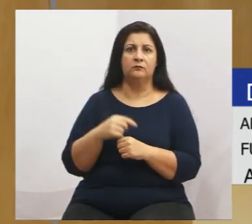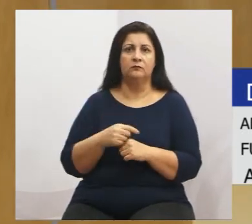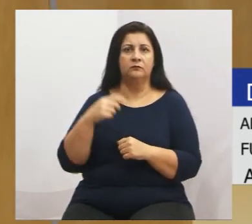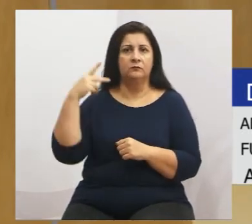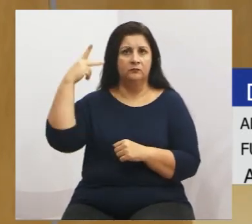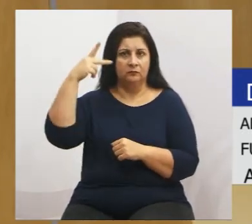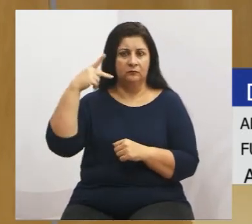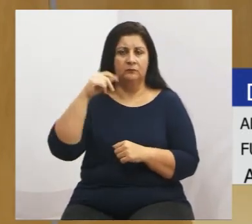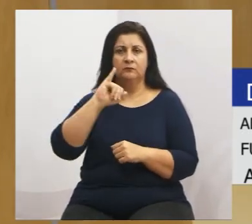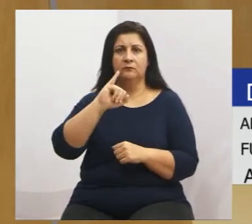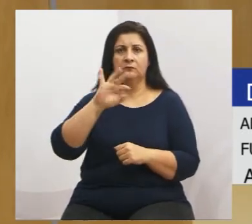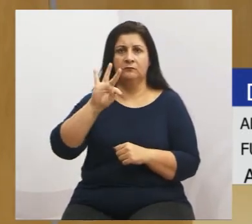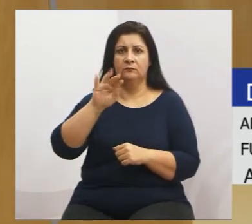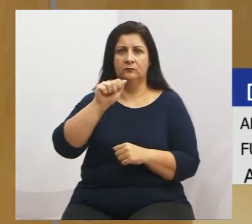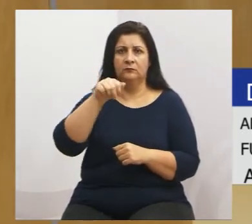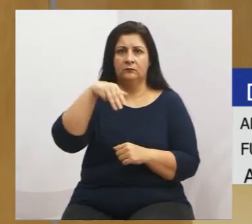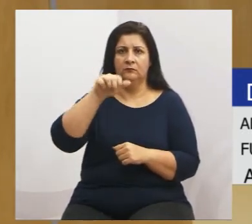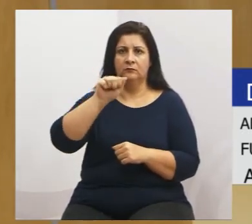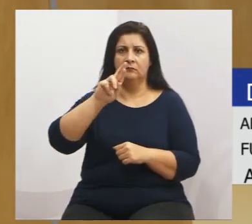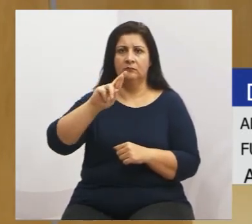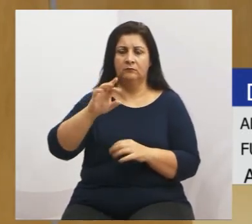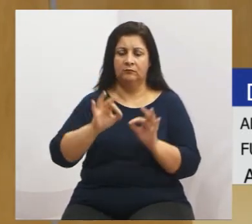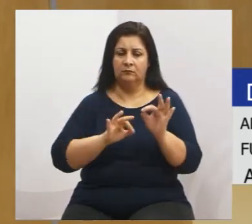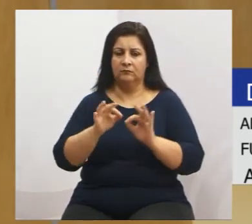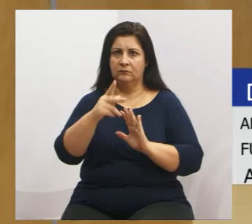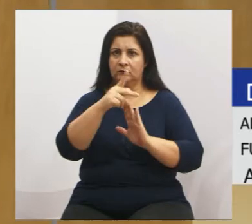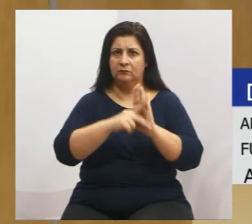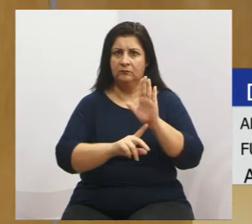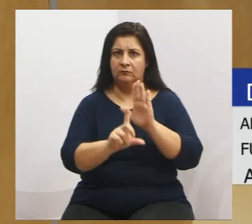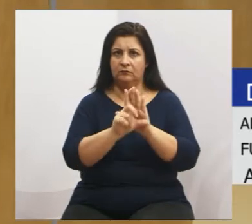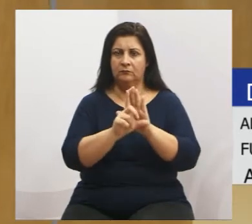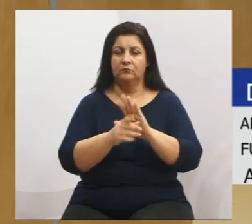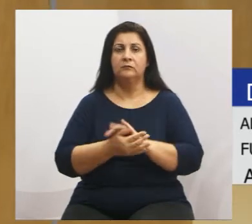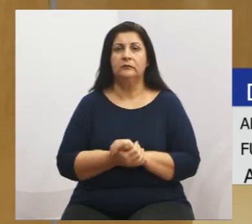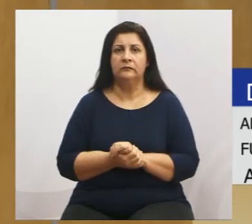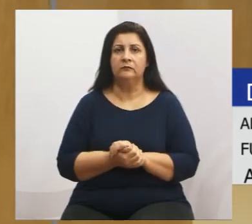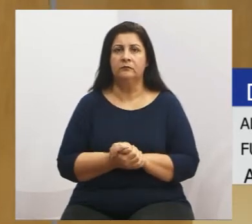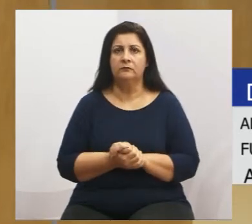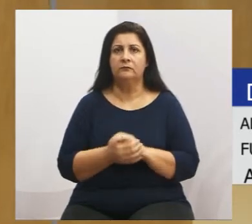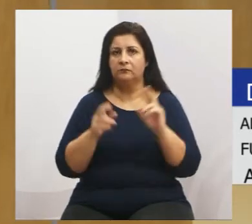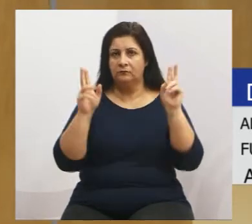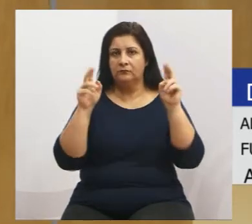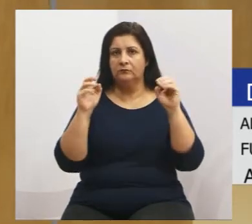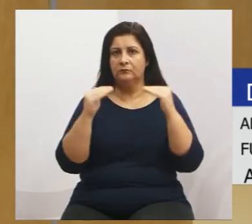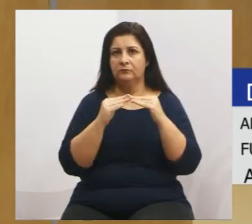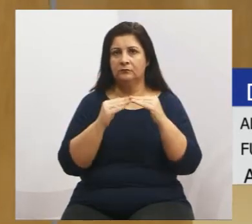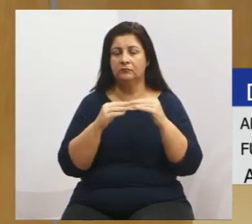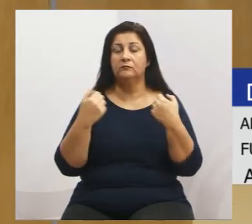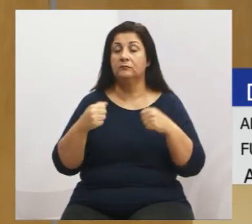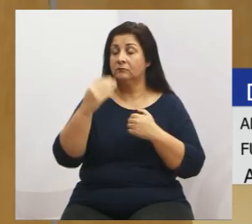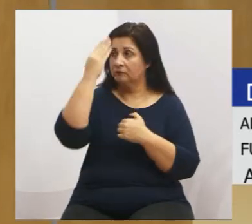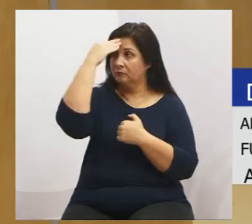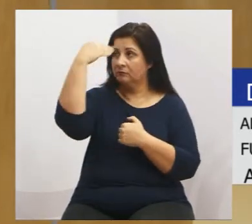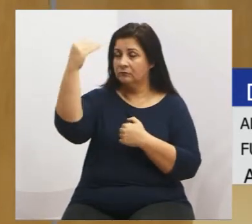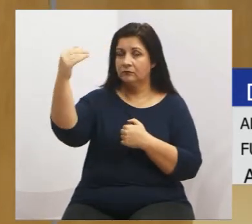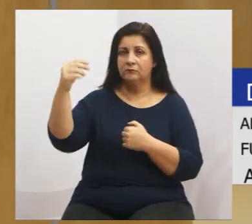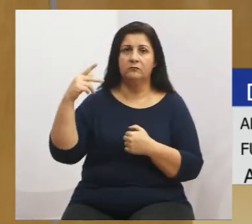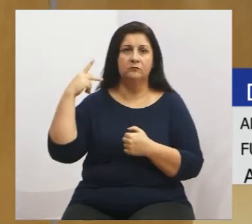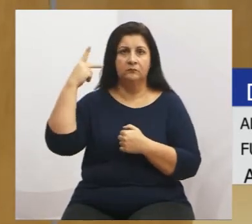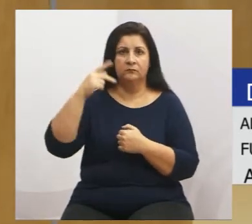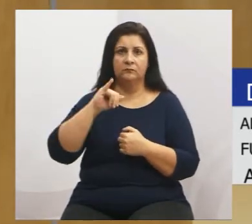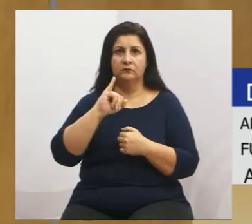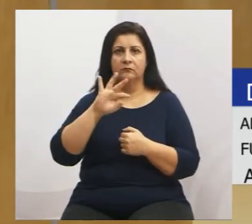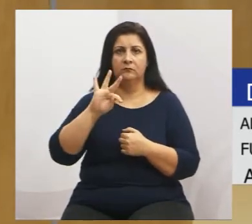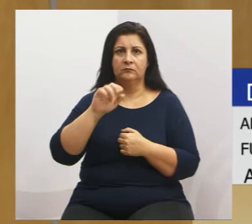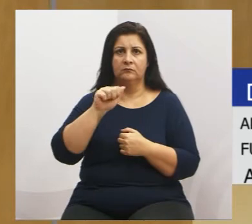Eu estou propondo um projeto de lei com relação a isso. Nós precisamos homenagear o vereador Itamar Alves. Eu